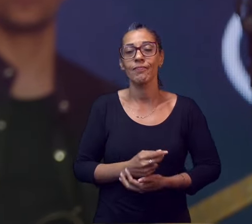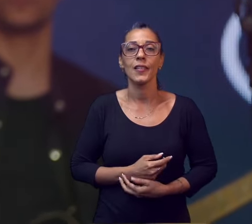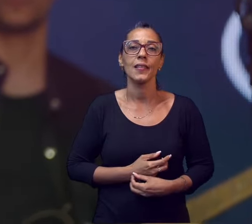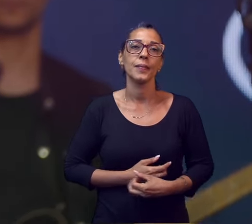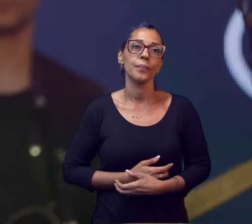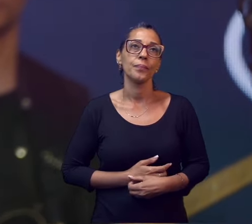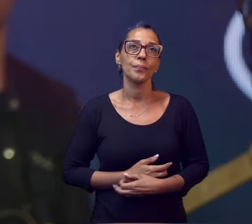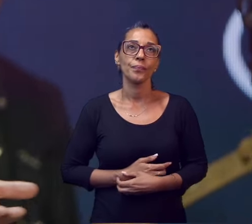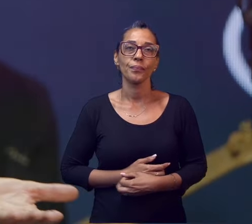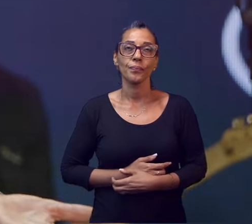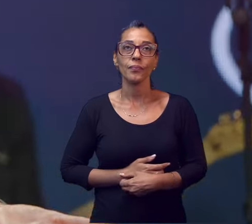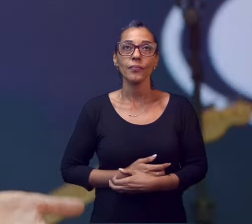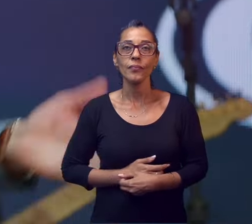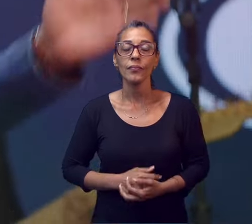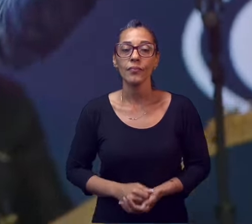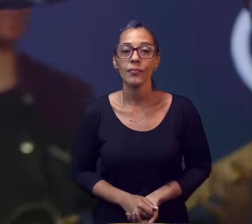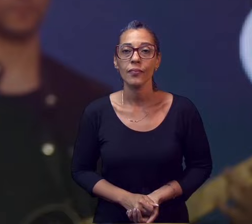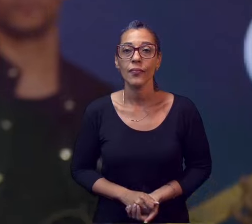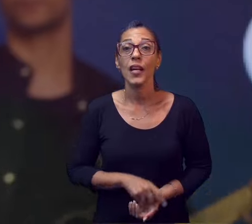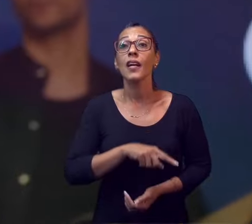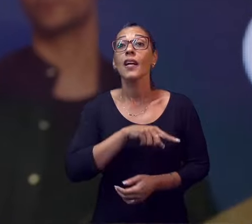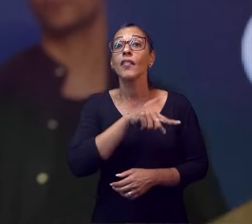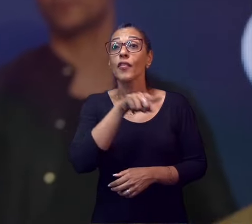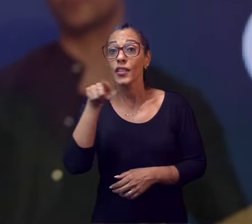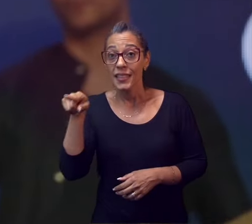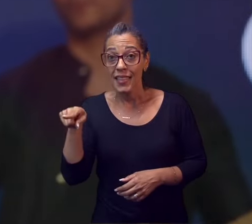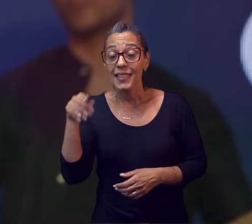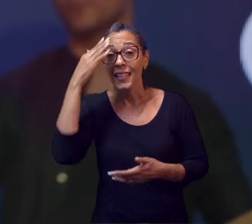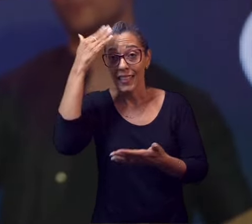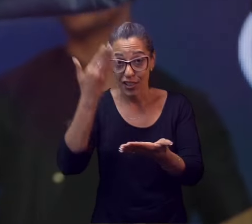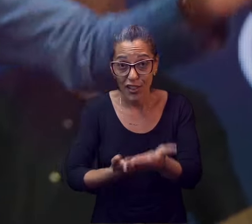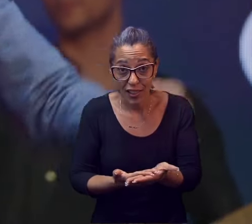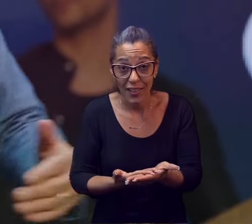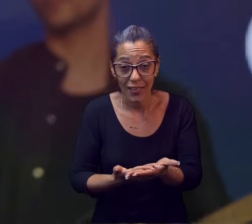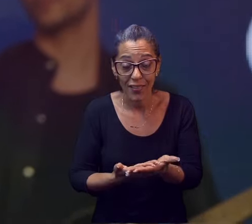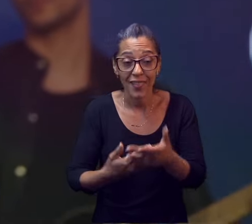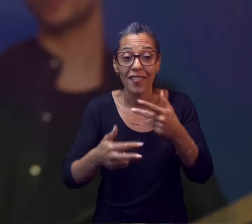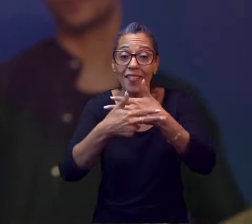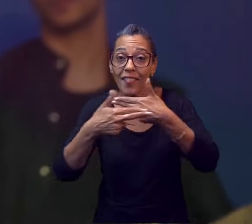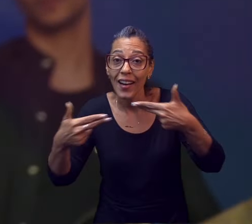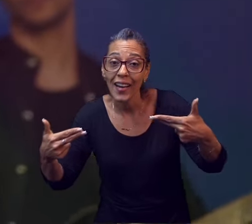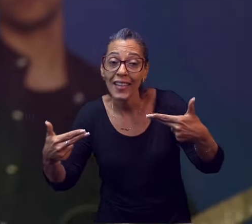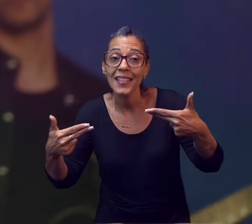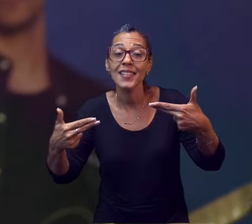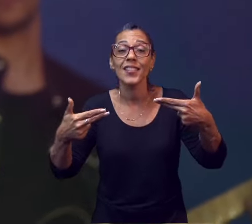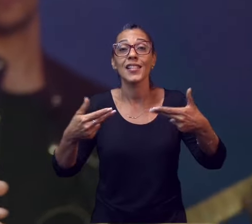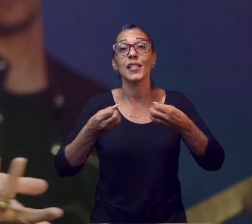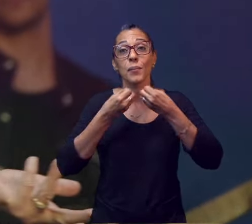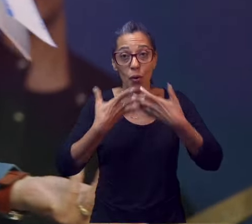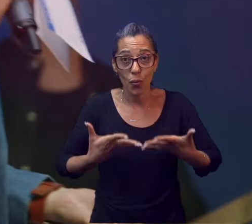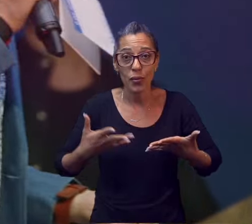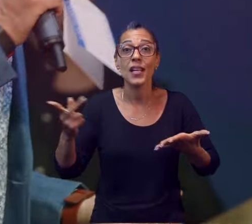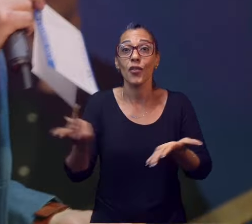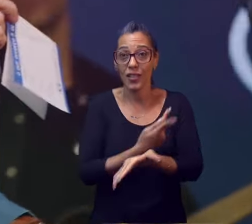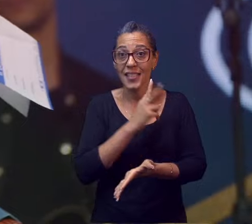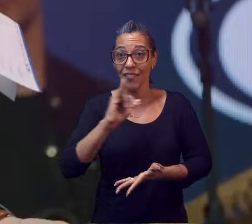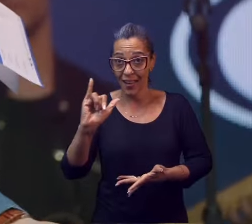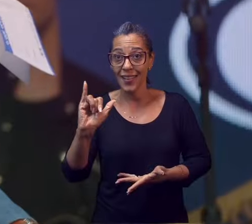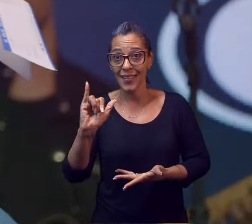quem espera alguma coisa boa ainda em 2022 Olha aí nós saímos aí de uma pandemia de